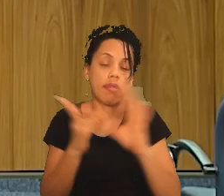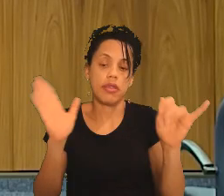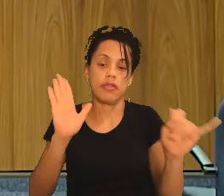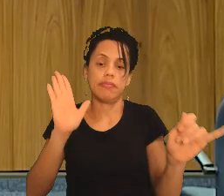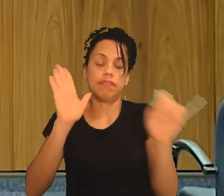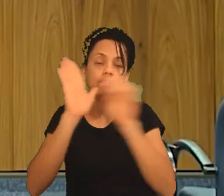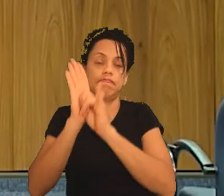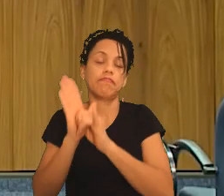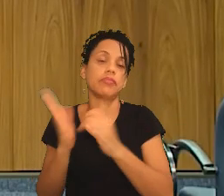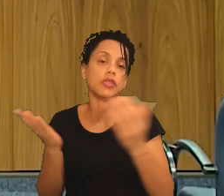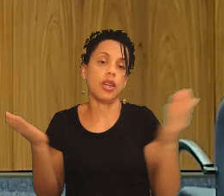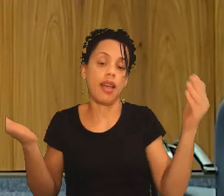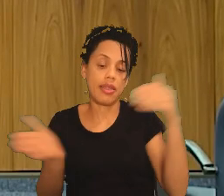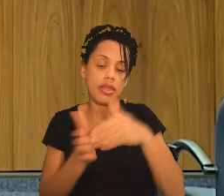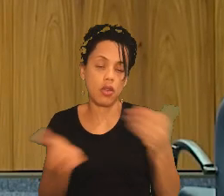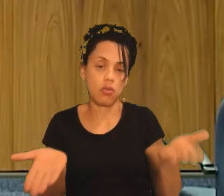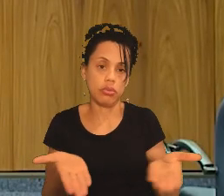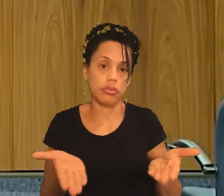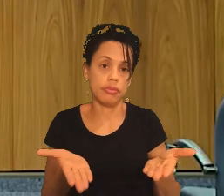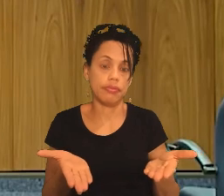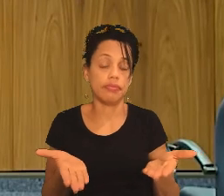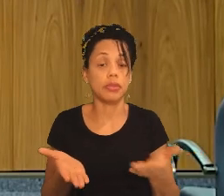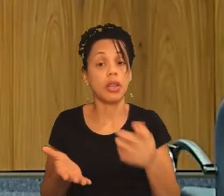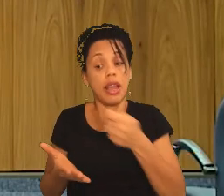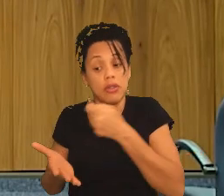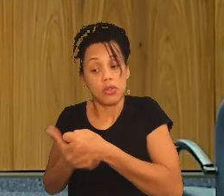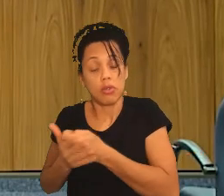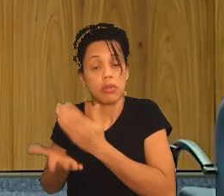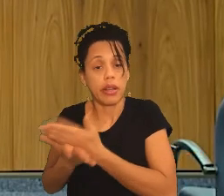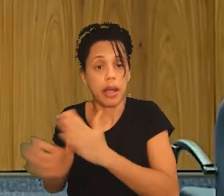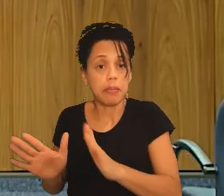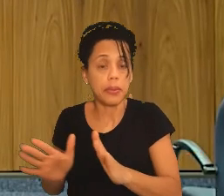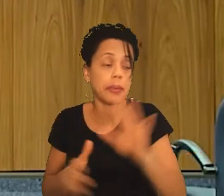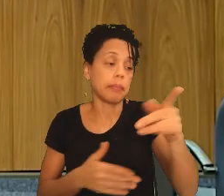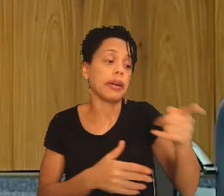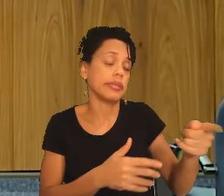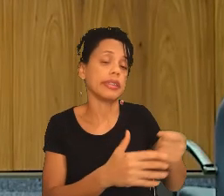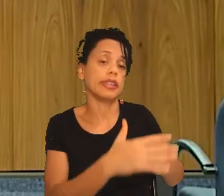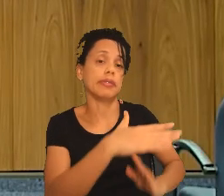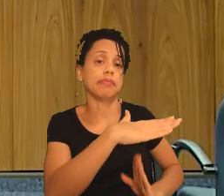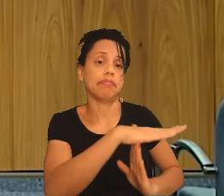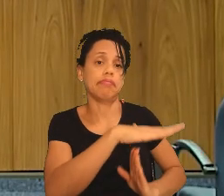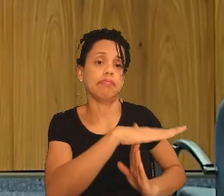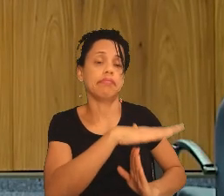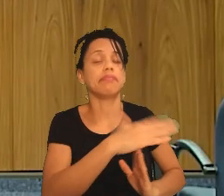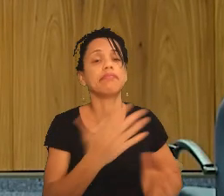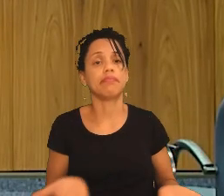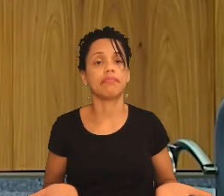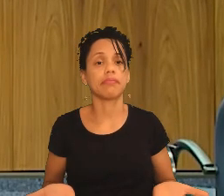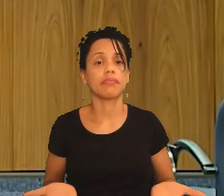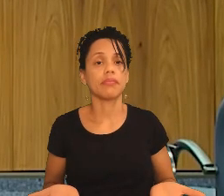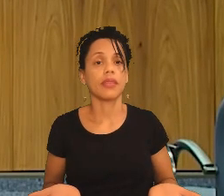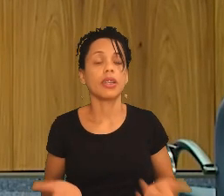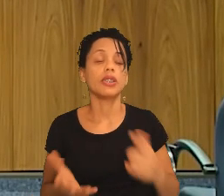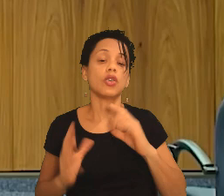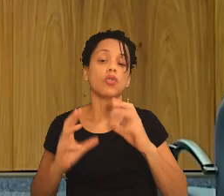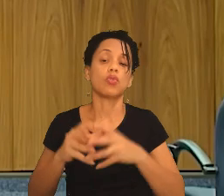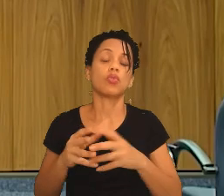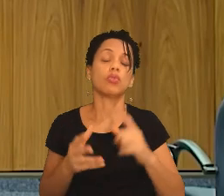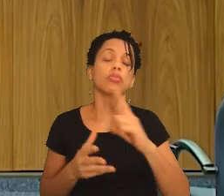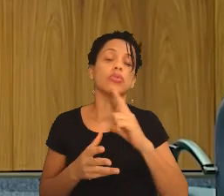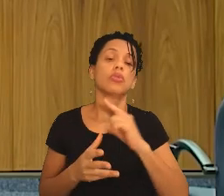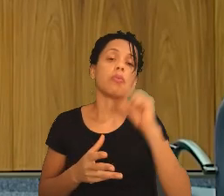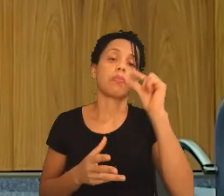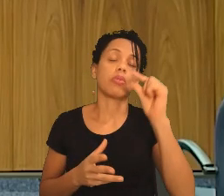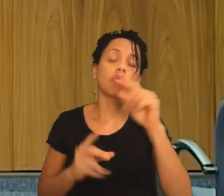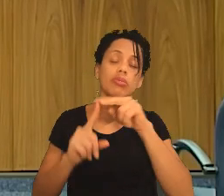não estejam em seus territórios ou não tenham acesso a recursos naturais, e não possam exercer livremente a